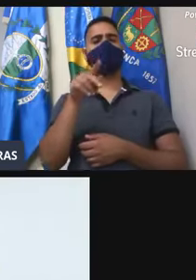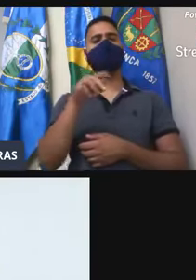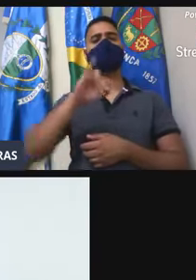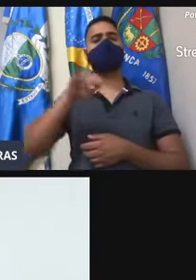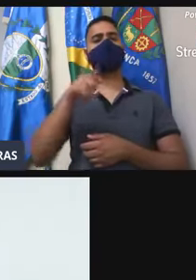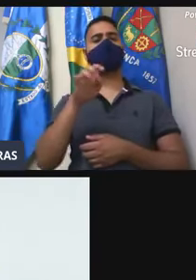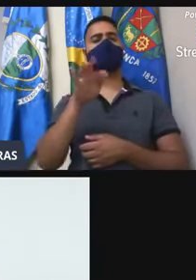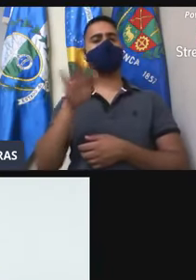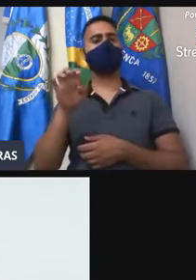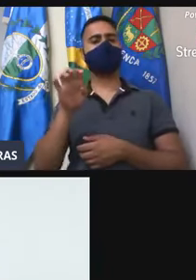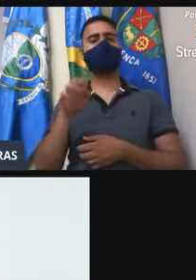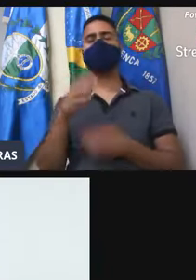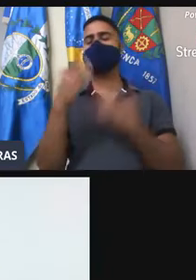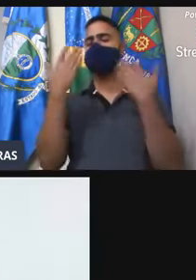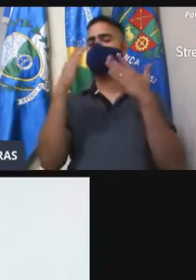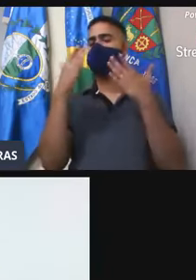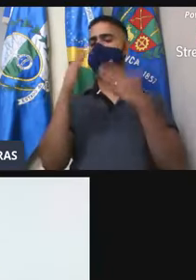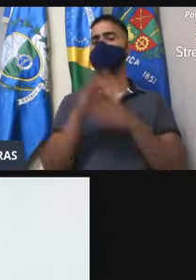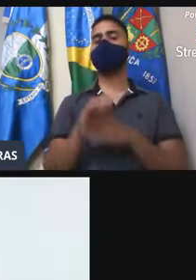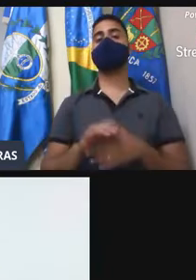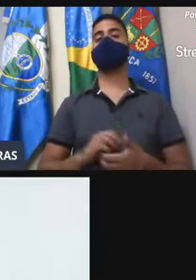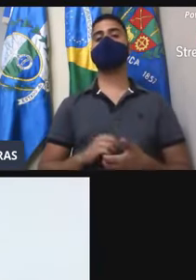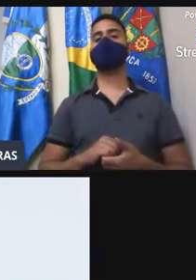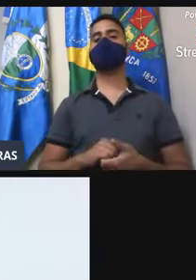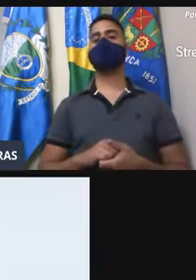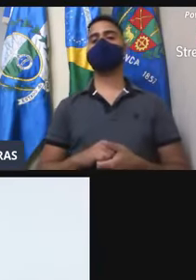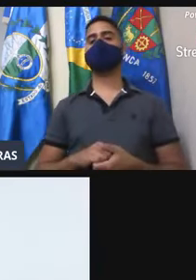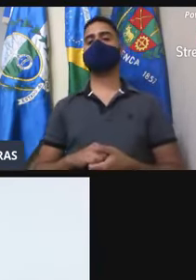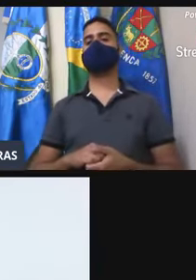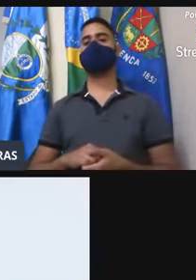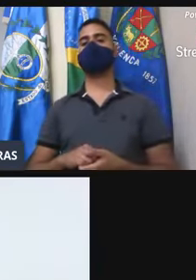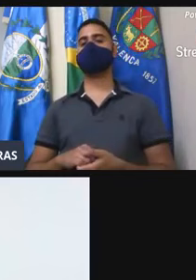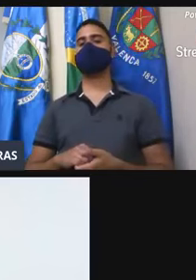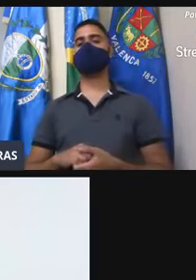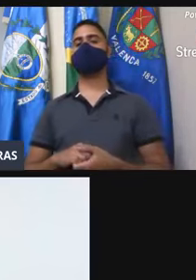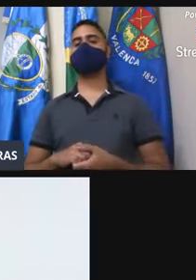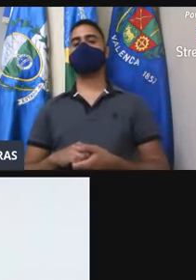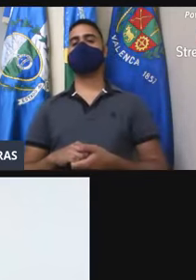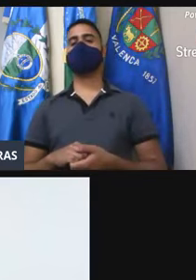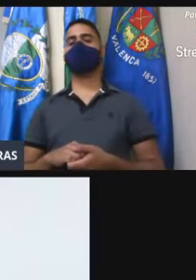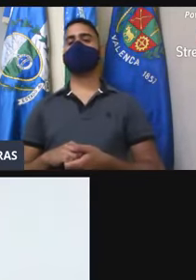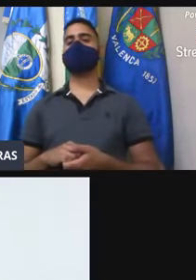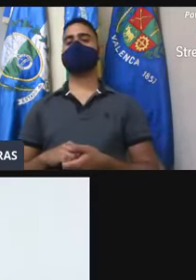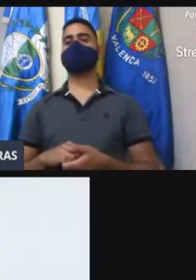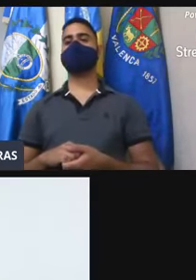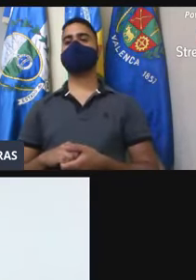também pela missa junto com o Dom Nelson lá. E também,